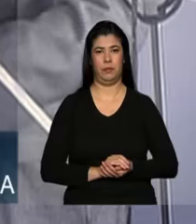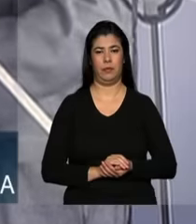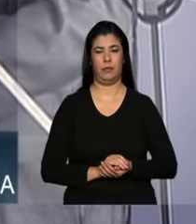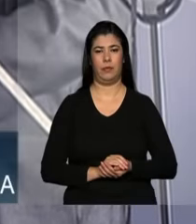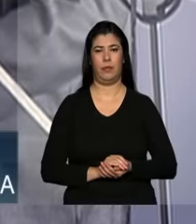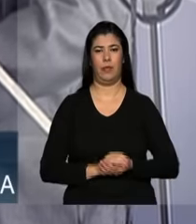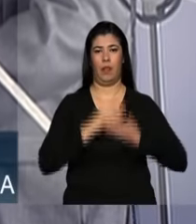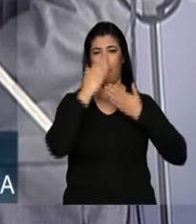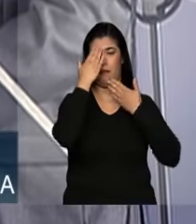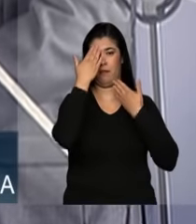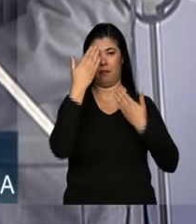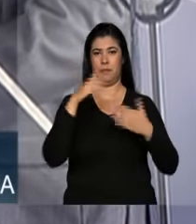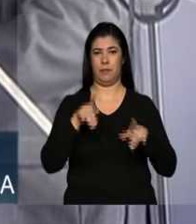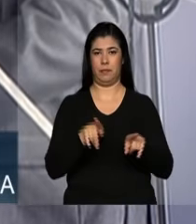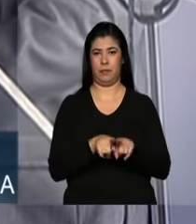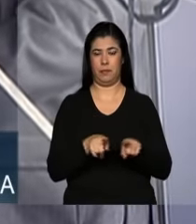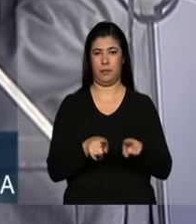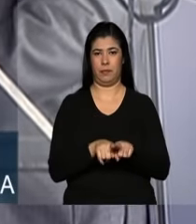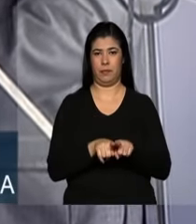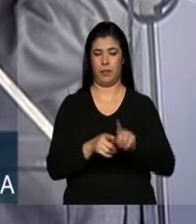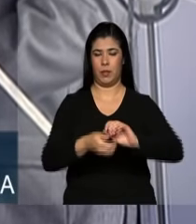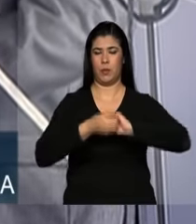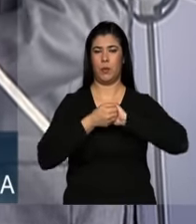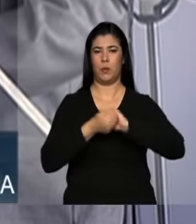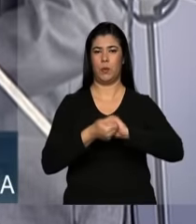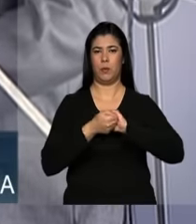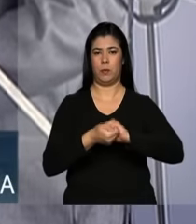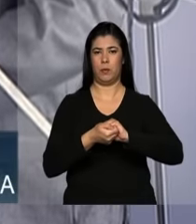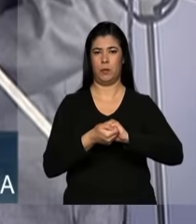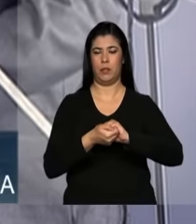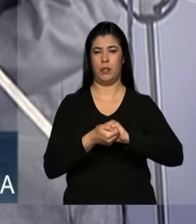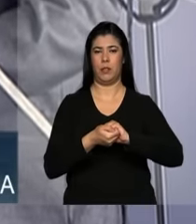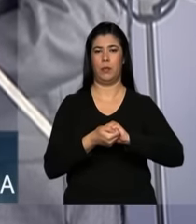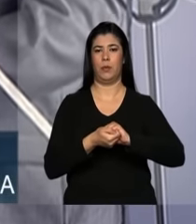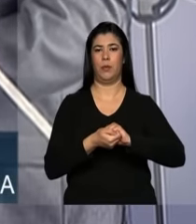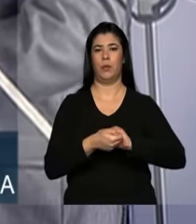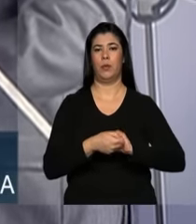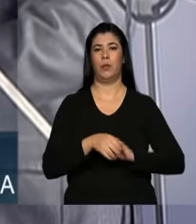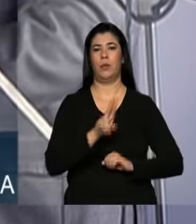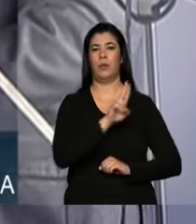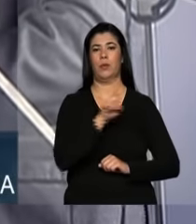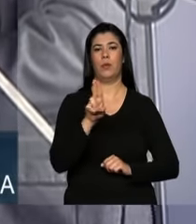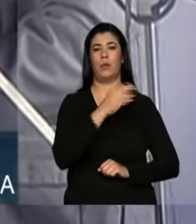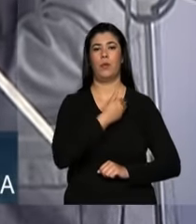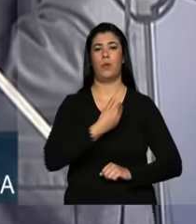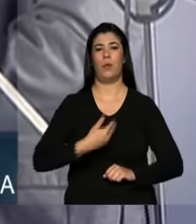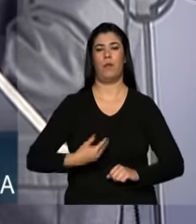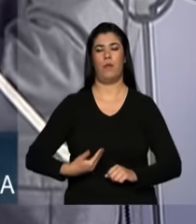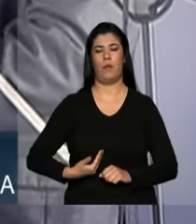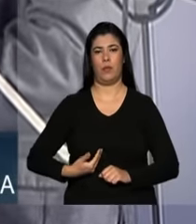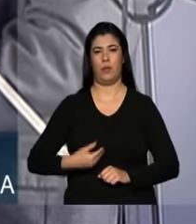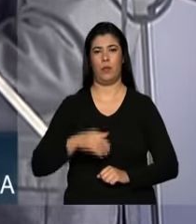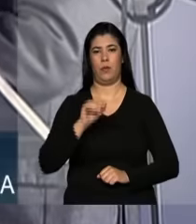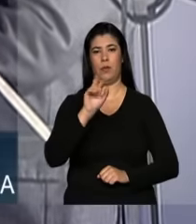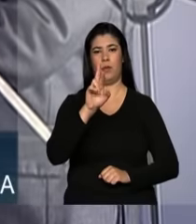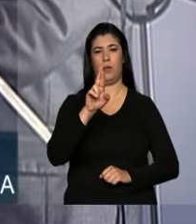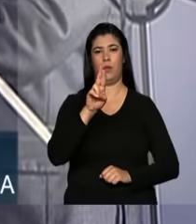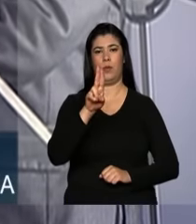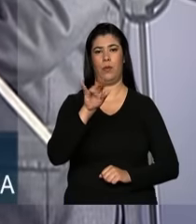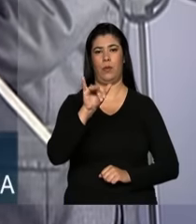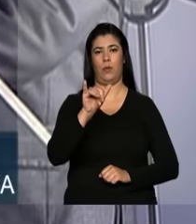Quero agradecer, cumprimentar e agradecer também o excelentíssimo senhor governador Rui